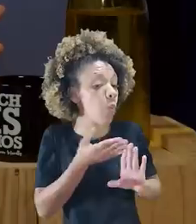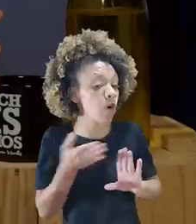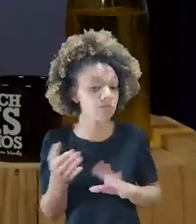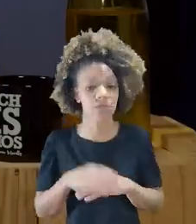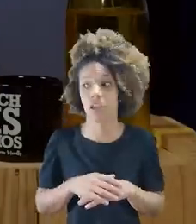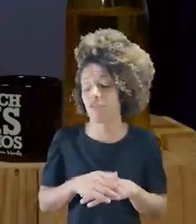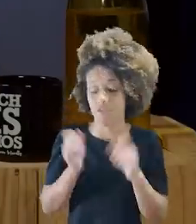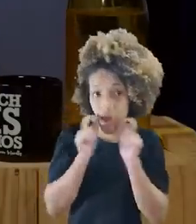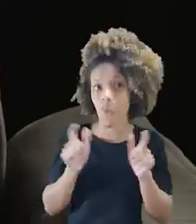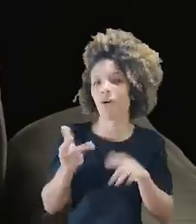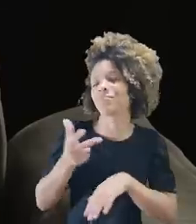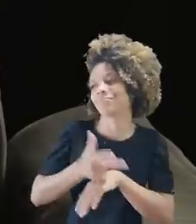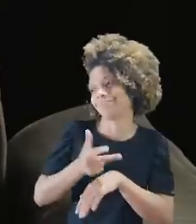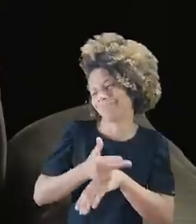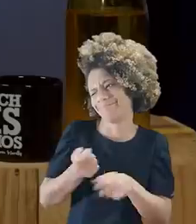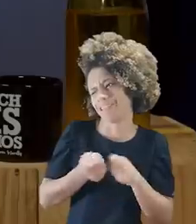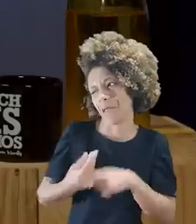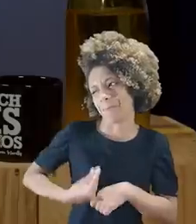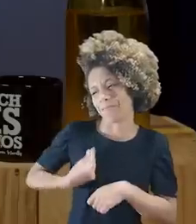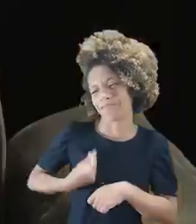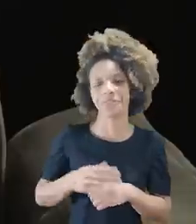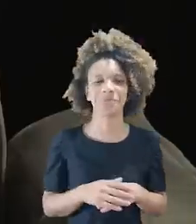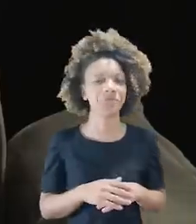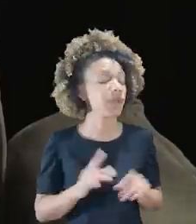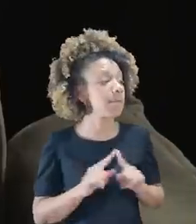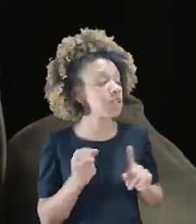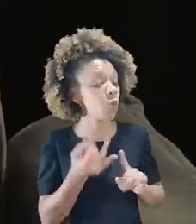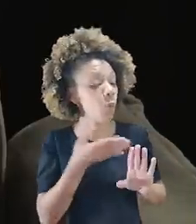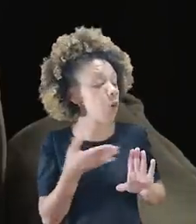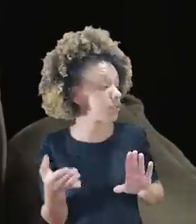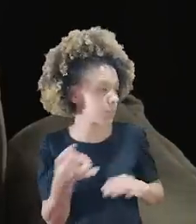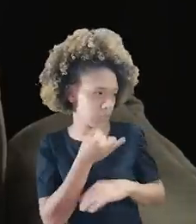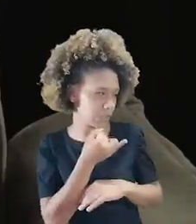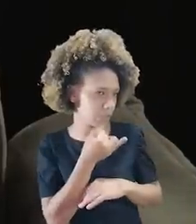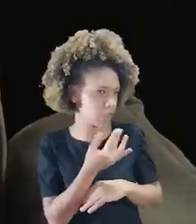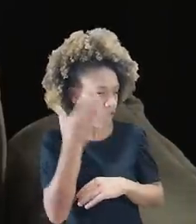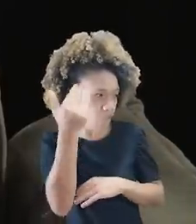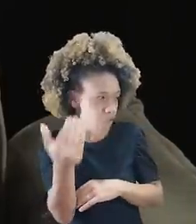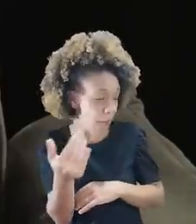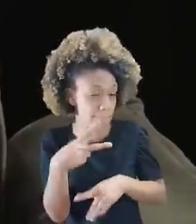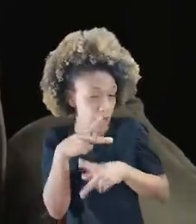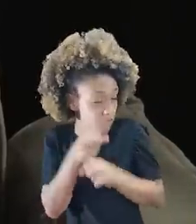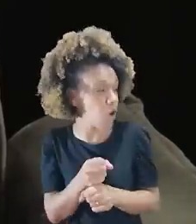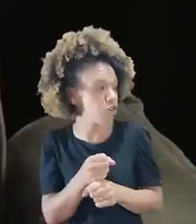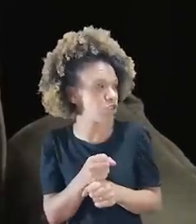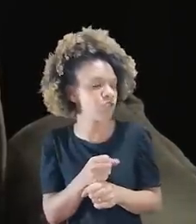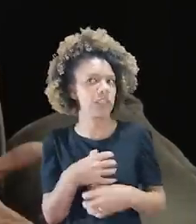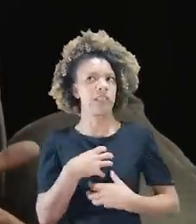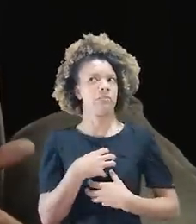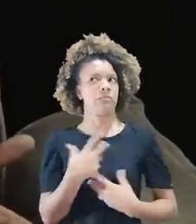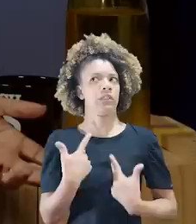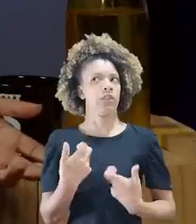vai acordar o cista né PR vida quanto tempo foi de assim de fama intensa a ponto de você